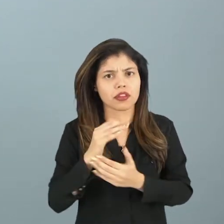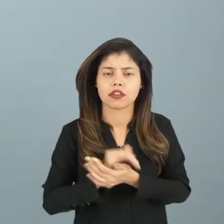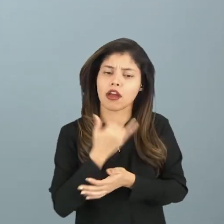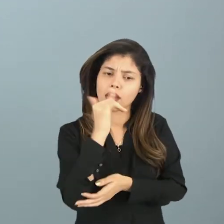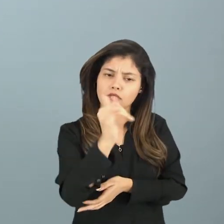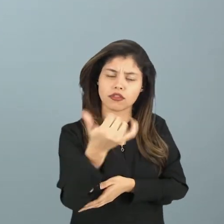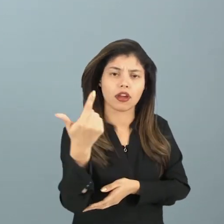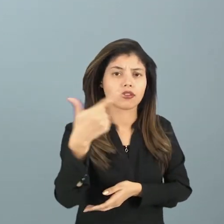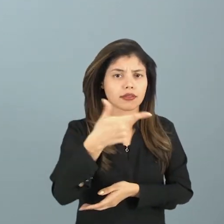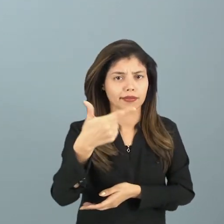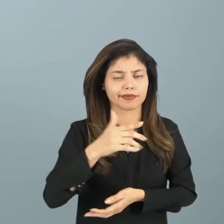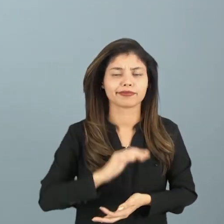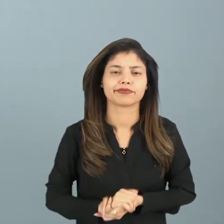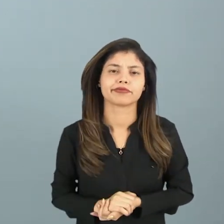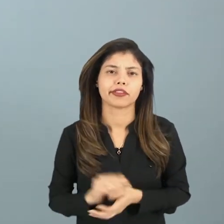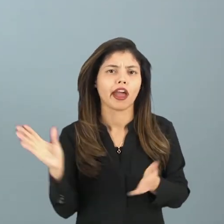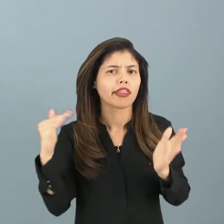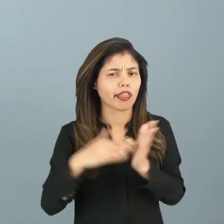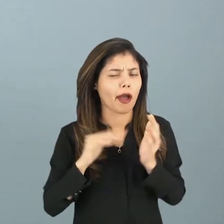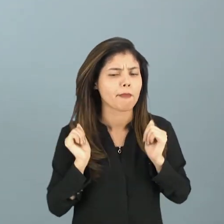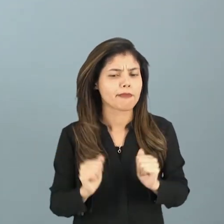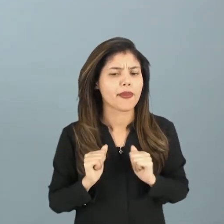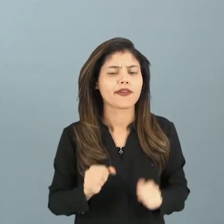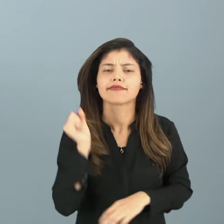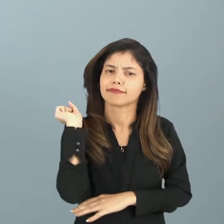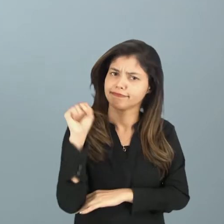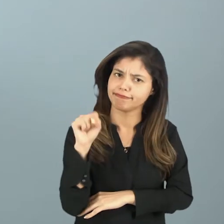energia secundária. Ele até pode ser,